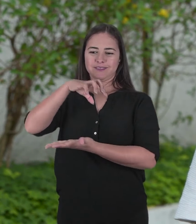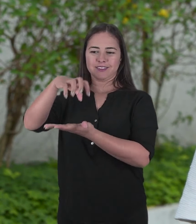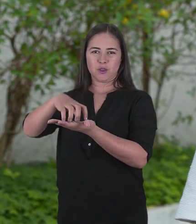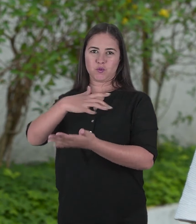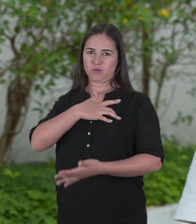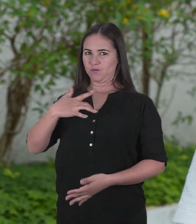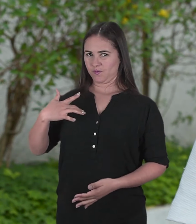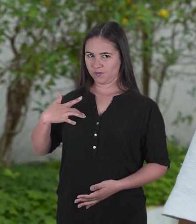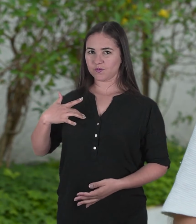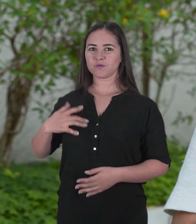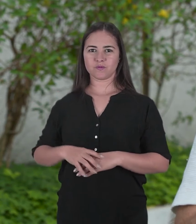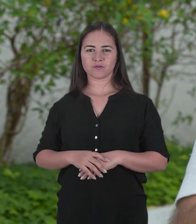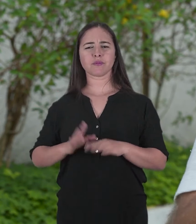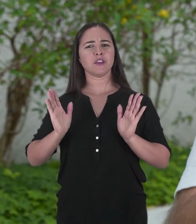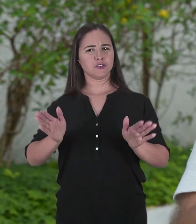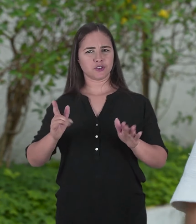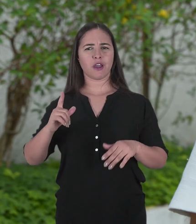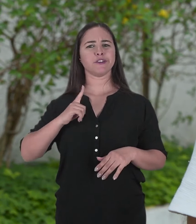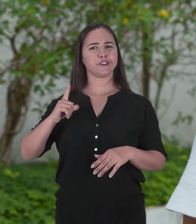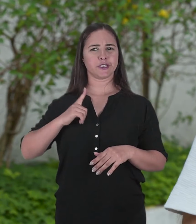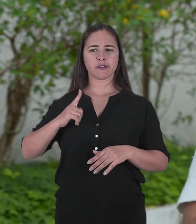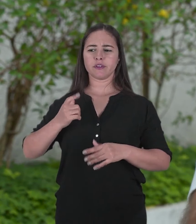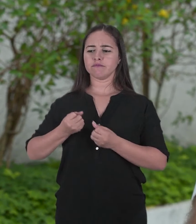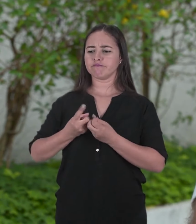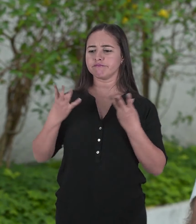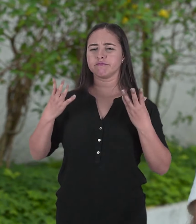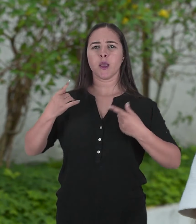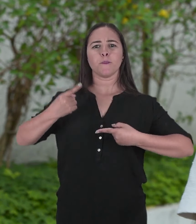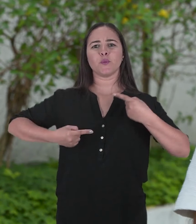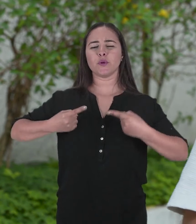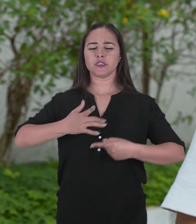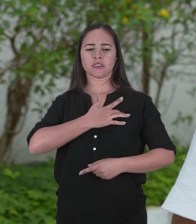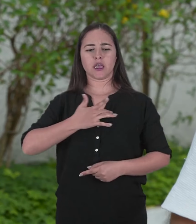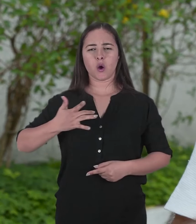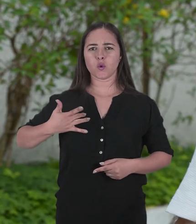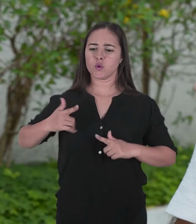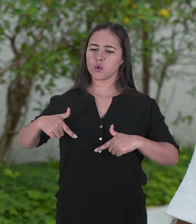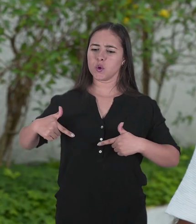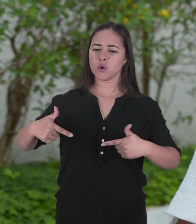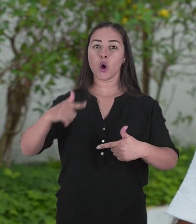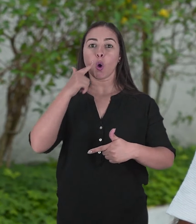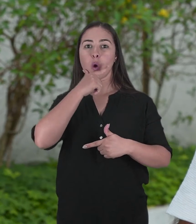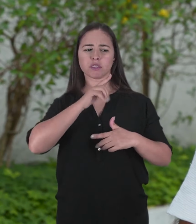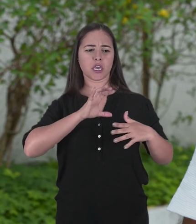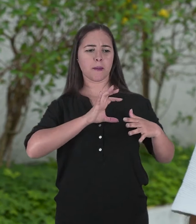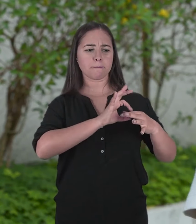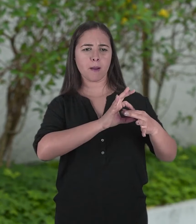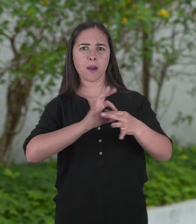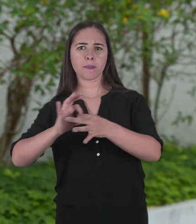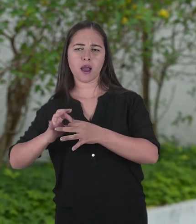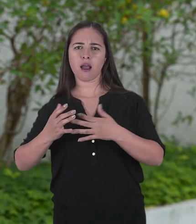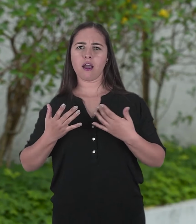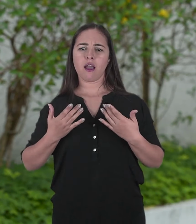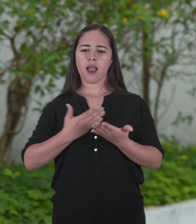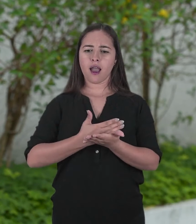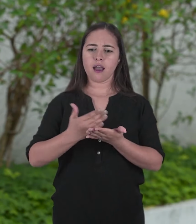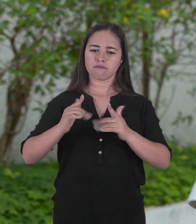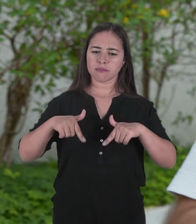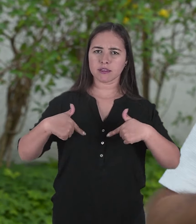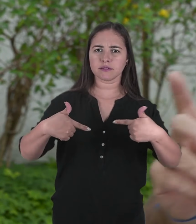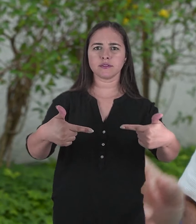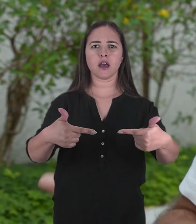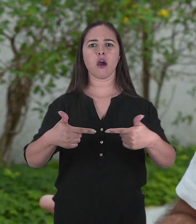Que já tivemos várias políticas de saúde no sentido de integrar as ações da atenção primária em